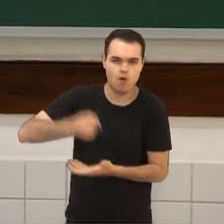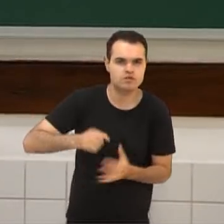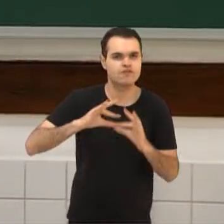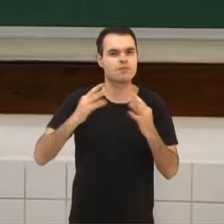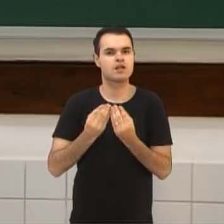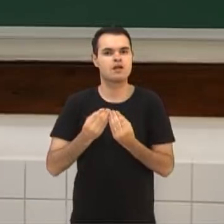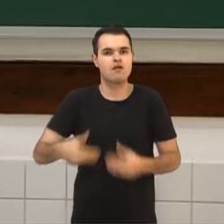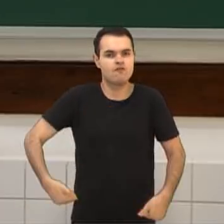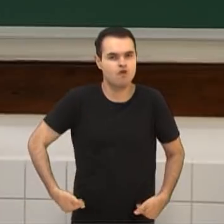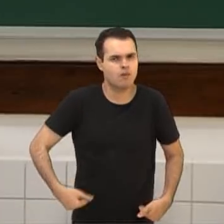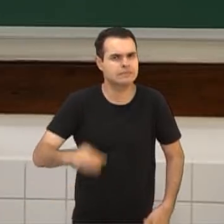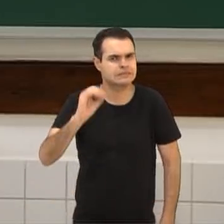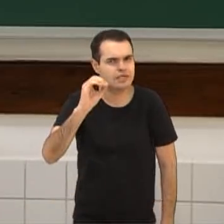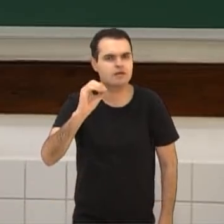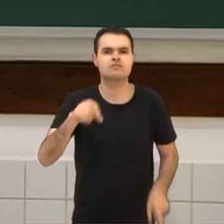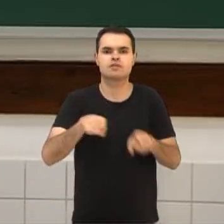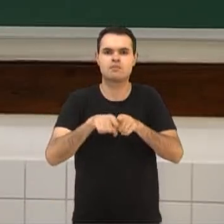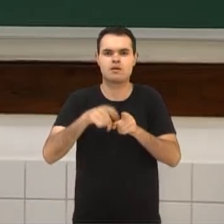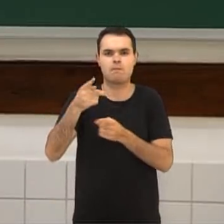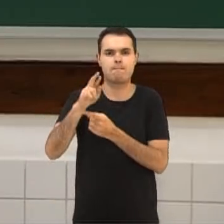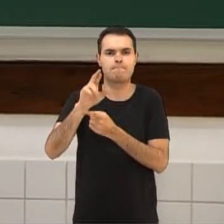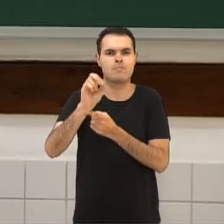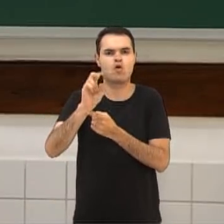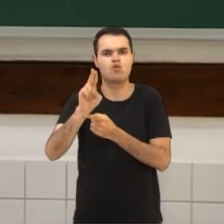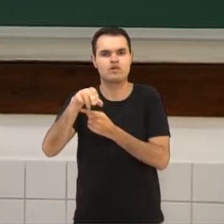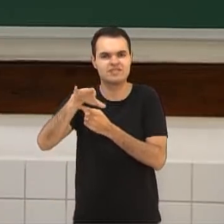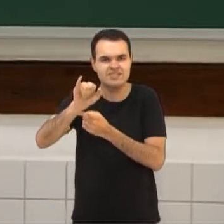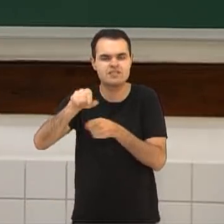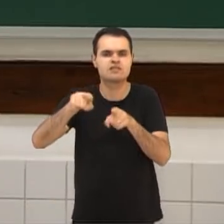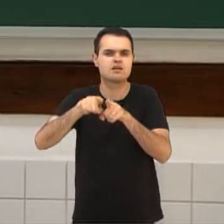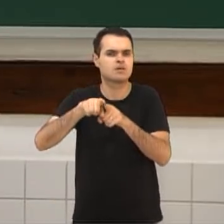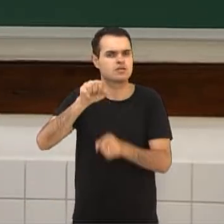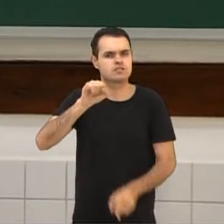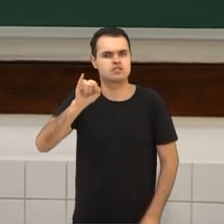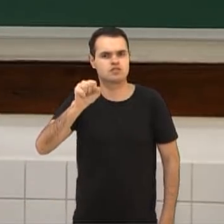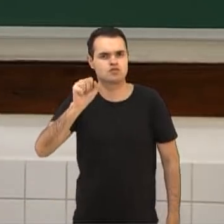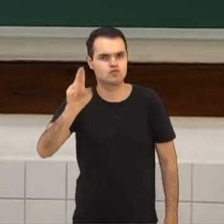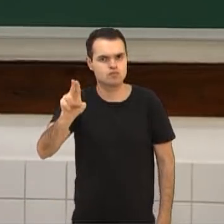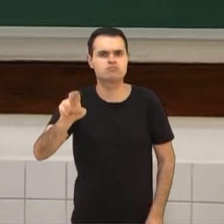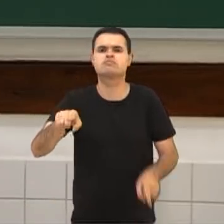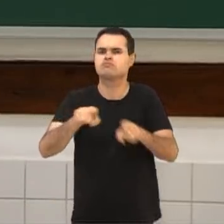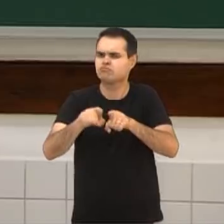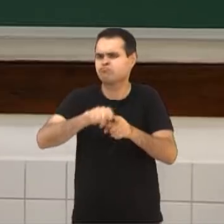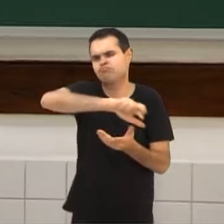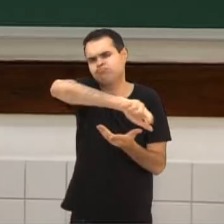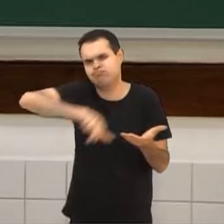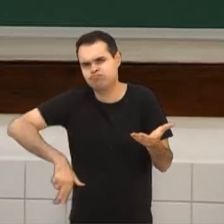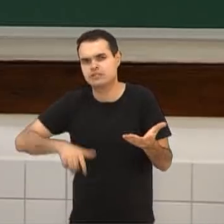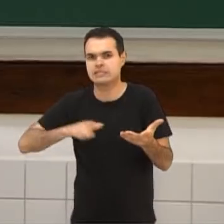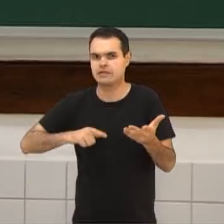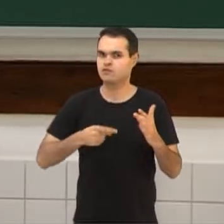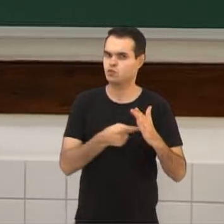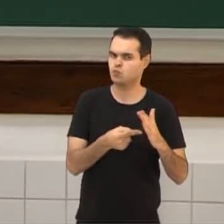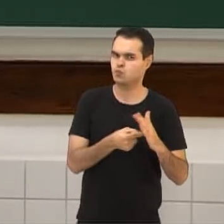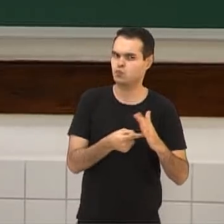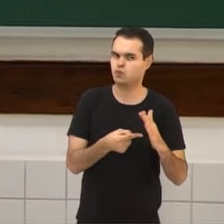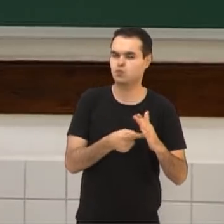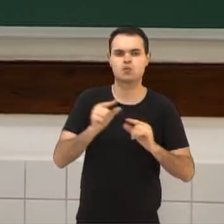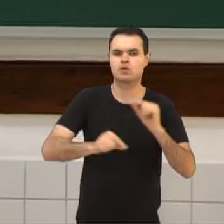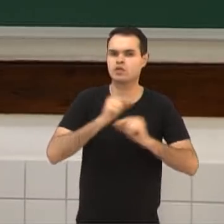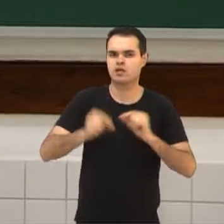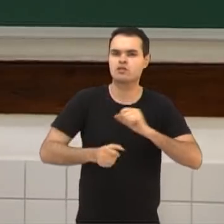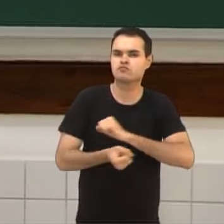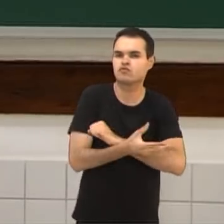o Fome Zero, o ProUni, o SISU, vimos na última aula. E ainda houve denúncias de corrupção, a mais